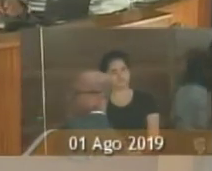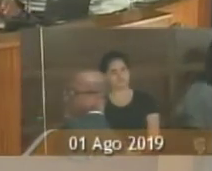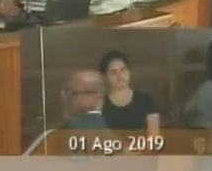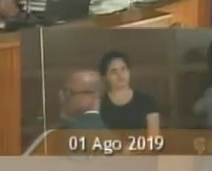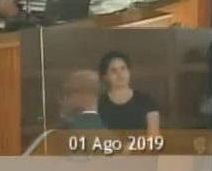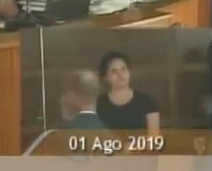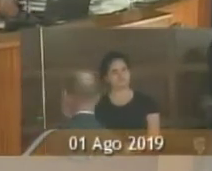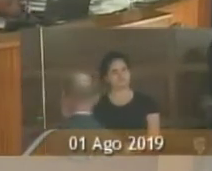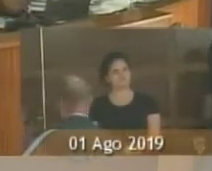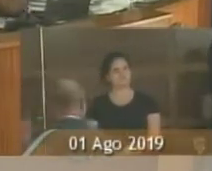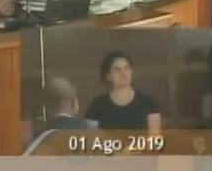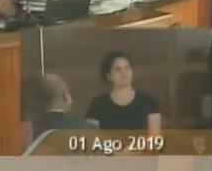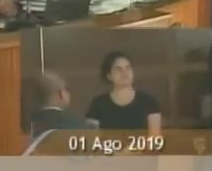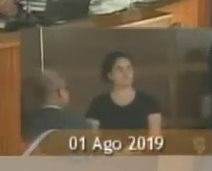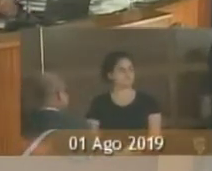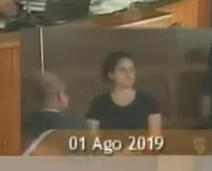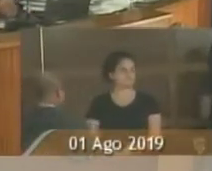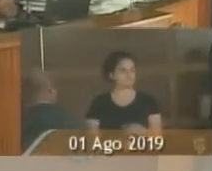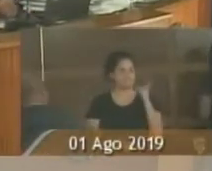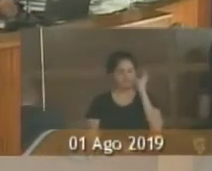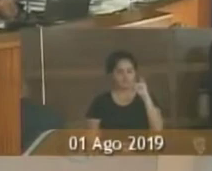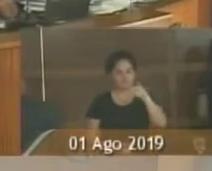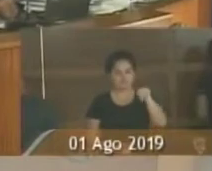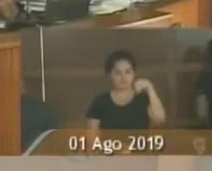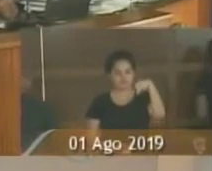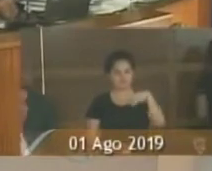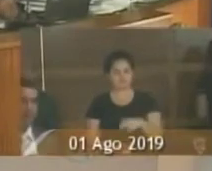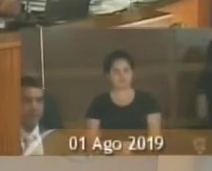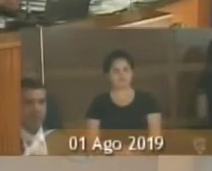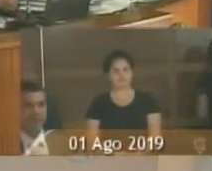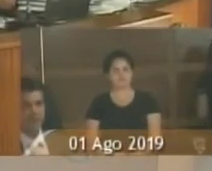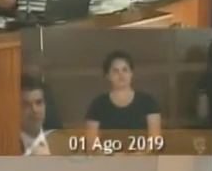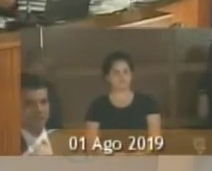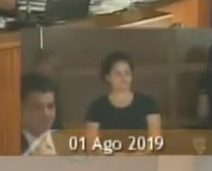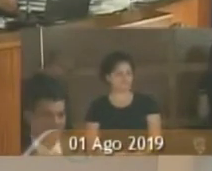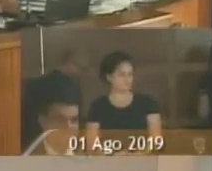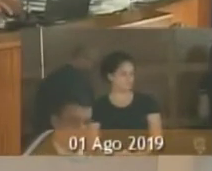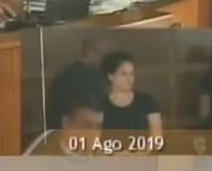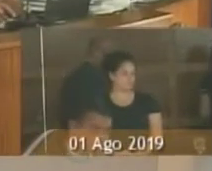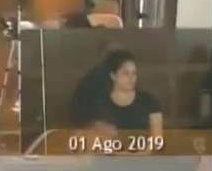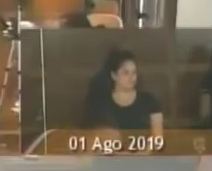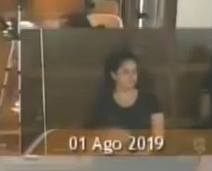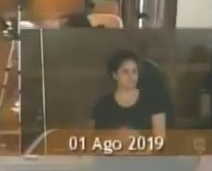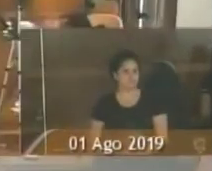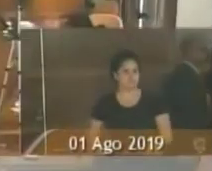Vereador Zé Augusto. Vereador Jean. É que parece um pouco.